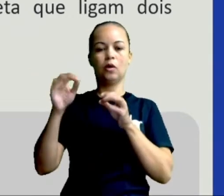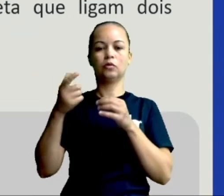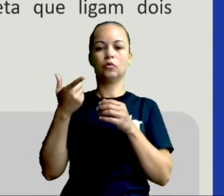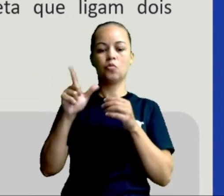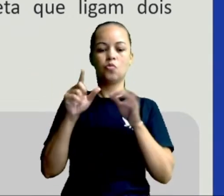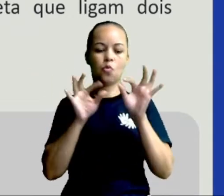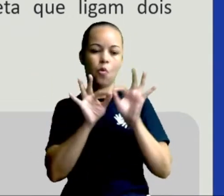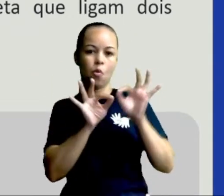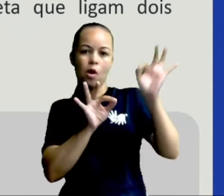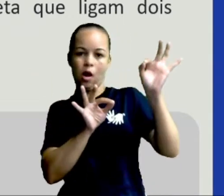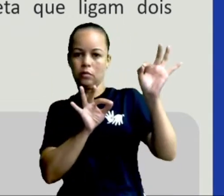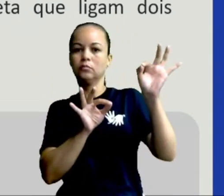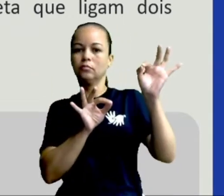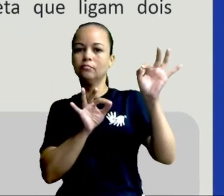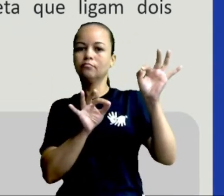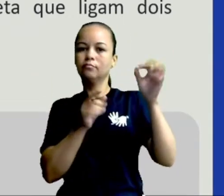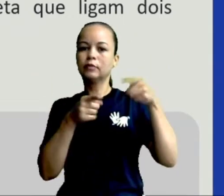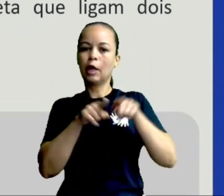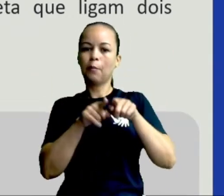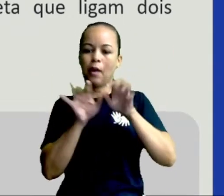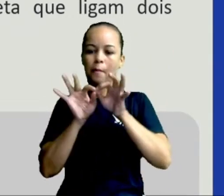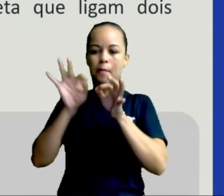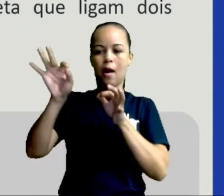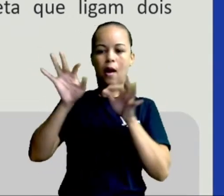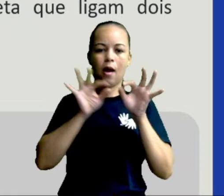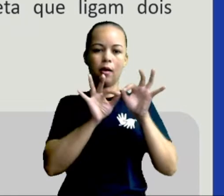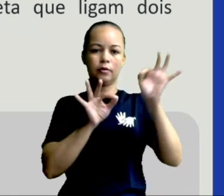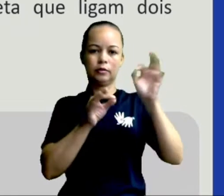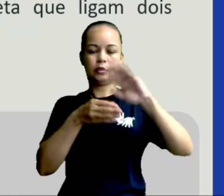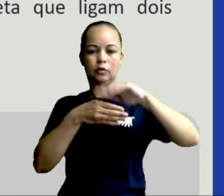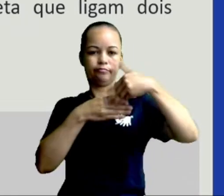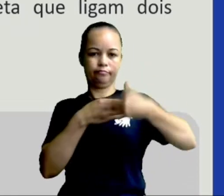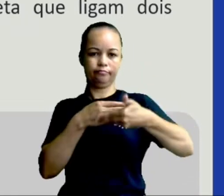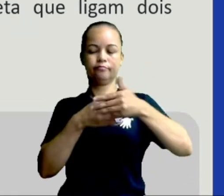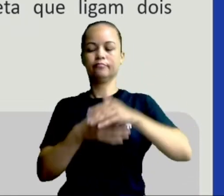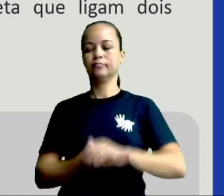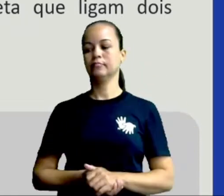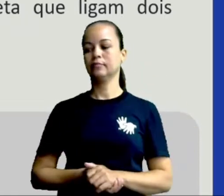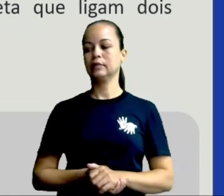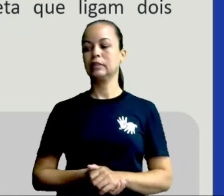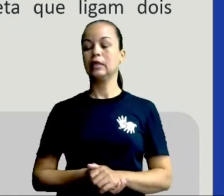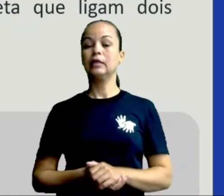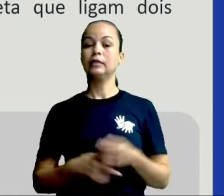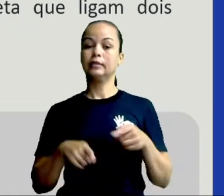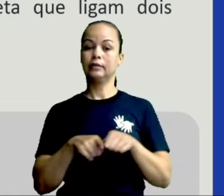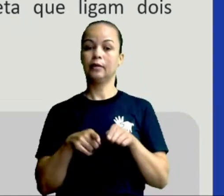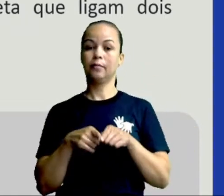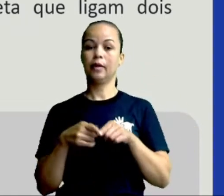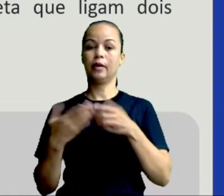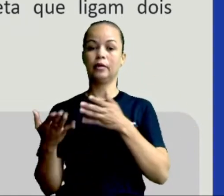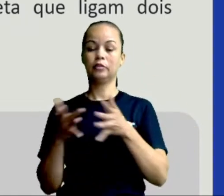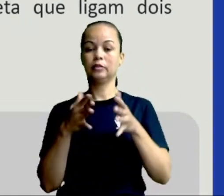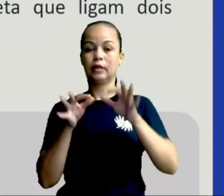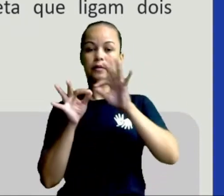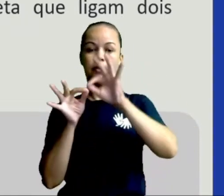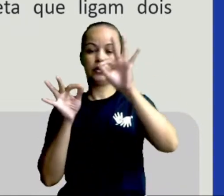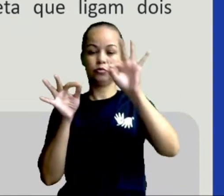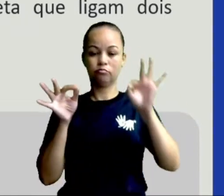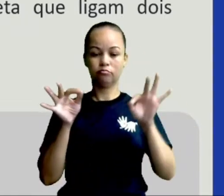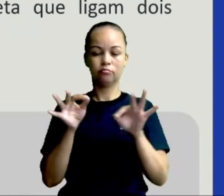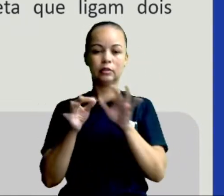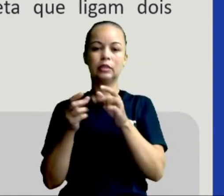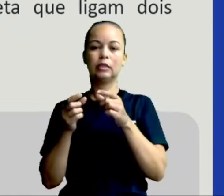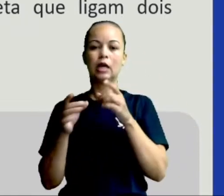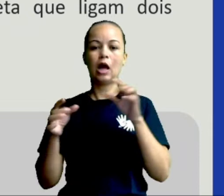a outro da lado, eu tenho aí a formação do ângulo externo. E as diagonais, que são segmentos de reta que ligam